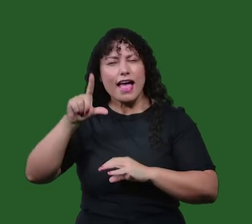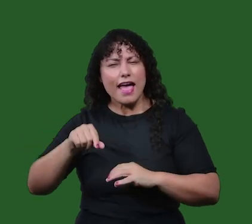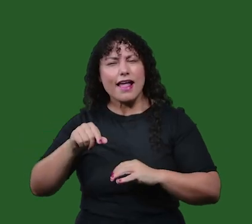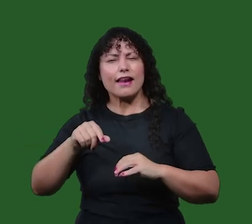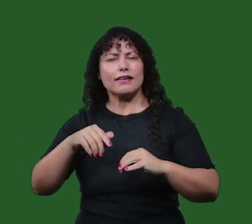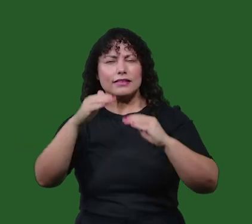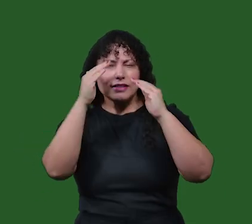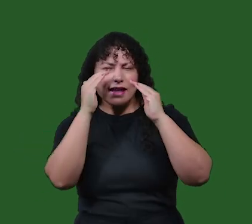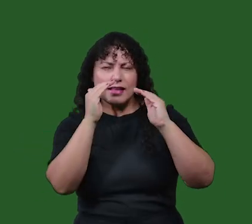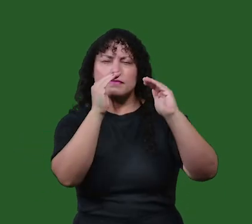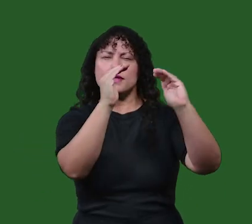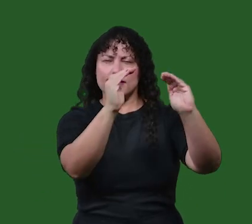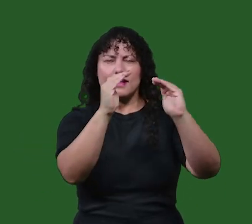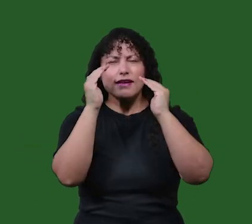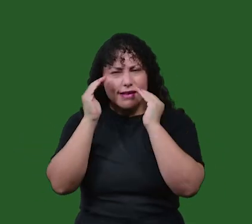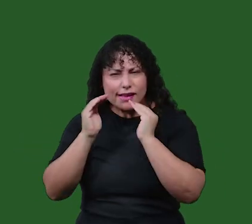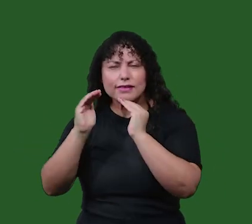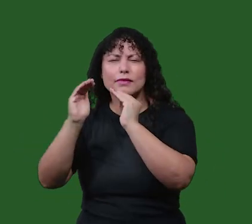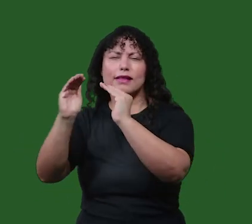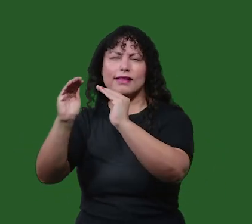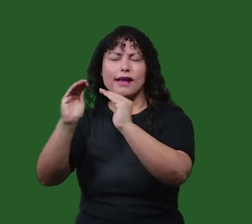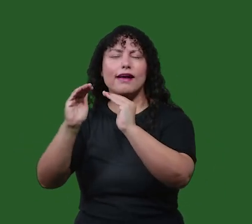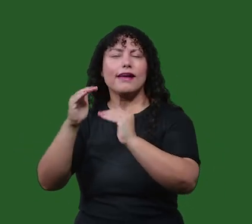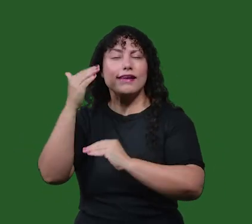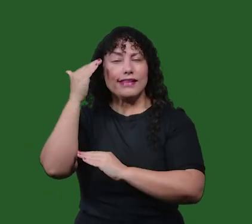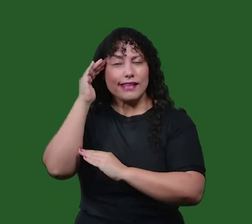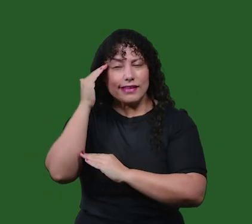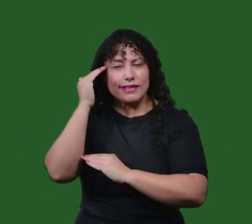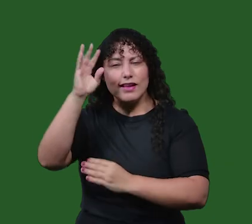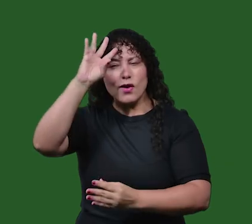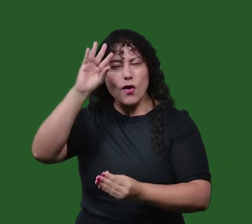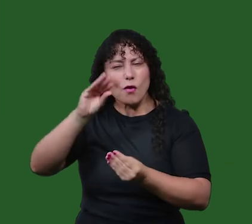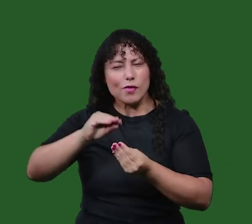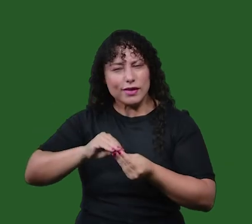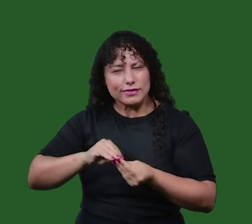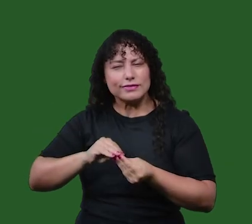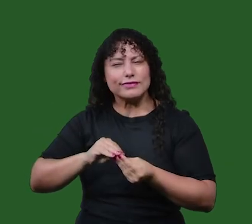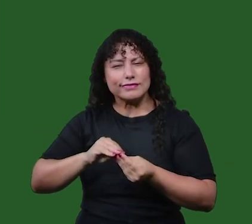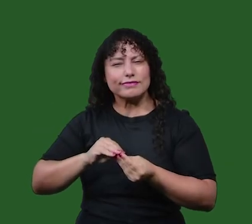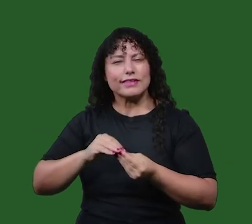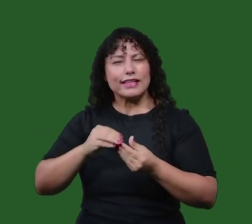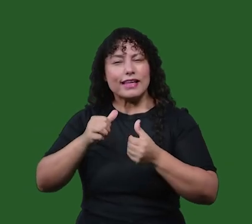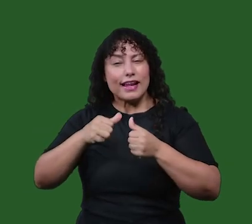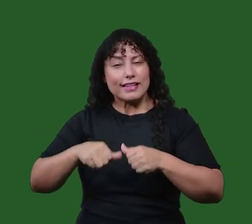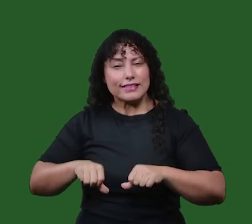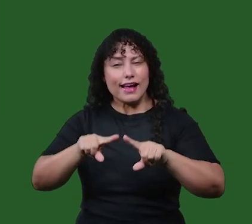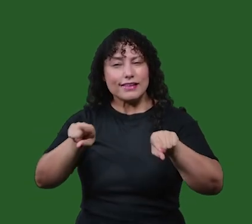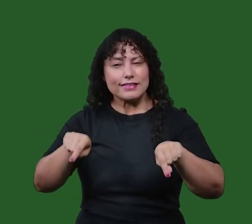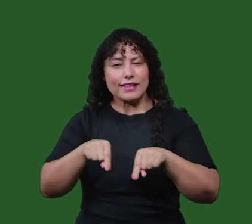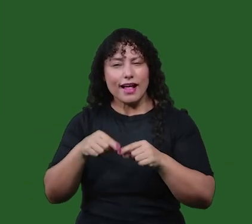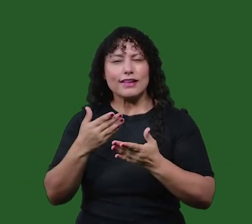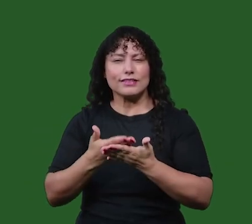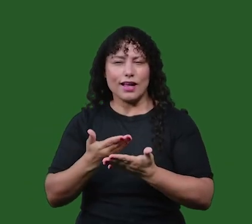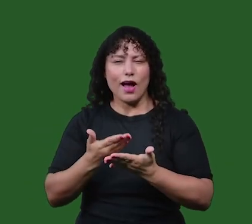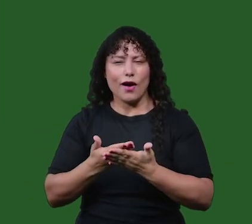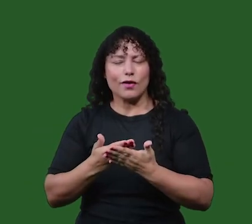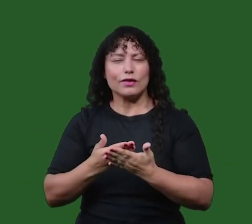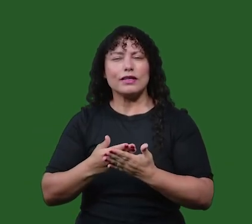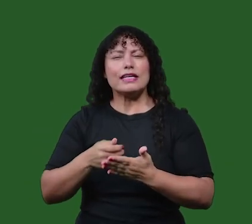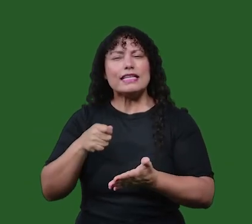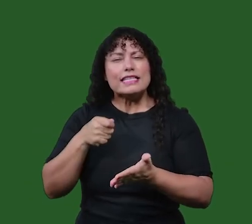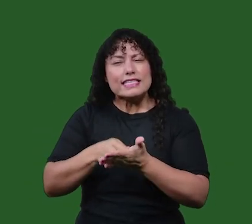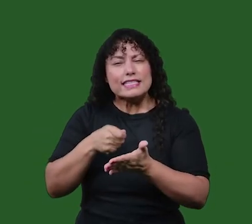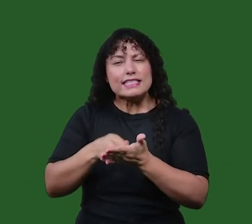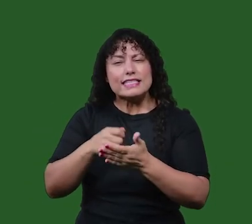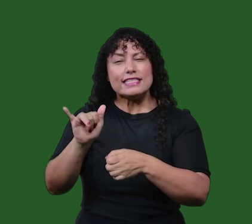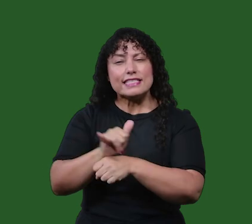é respeitada e tem que ser respeitada, e entendida e compreendida, e ela está na nossa sala de aula. Então,